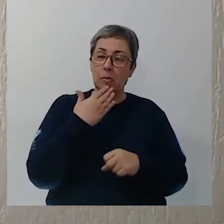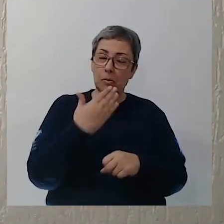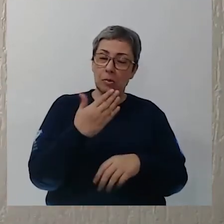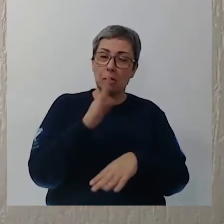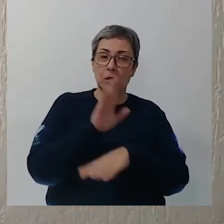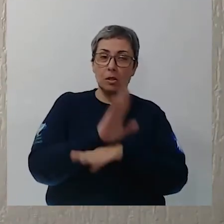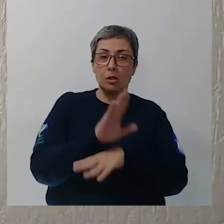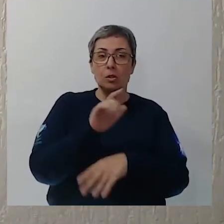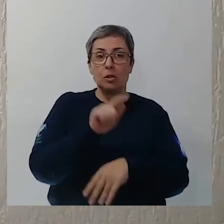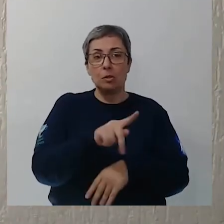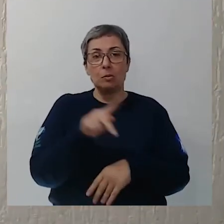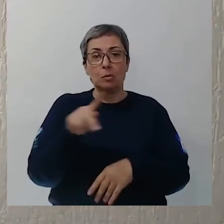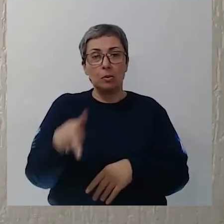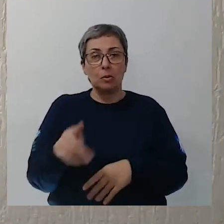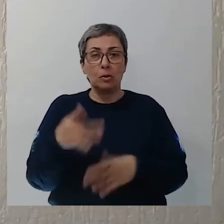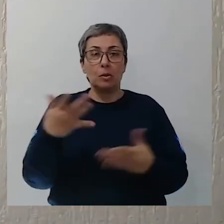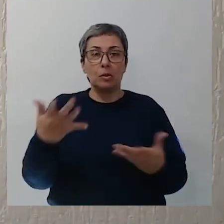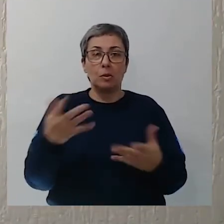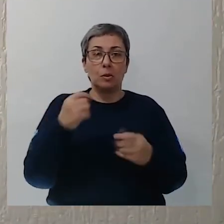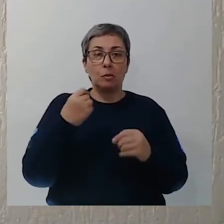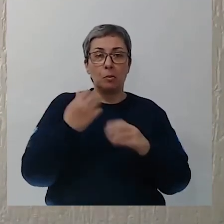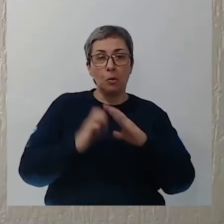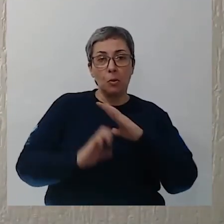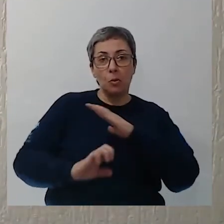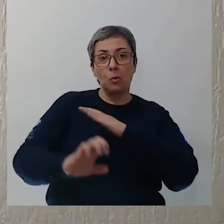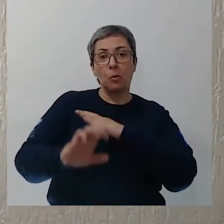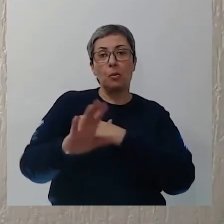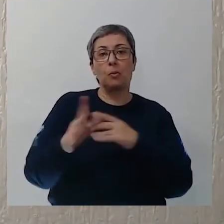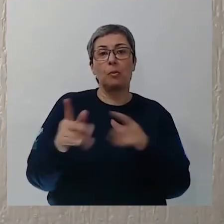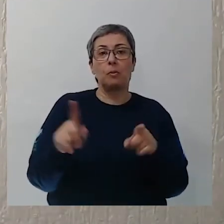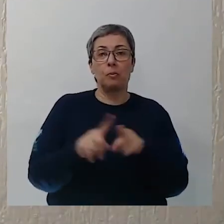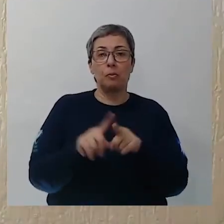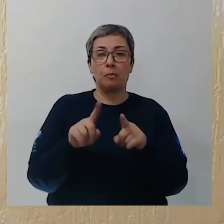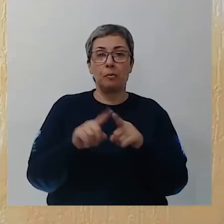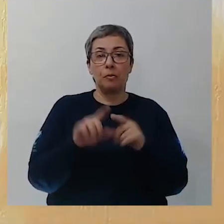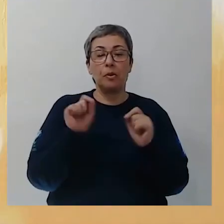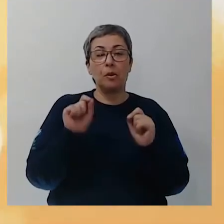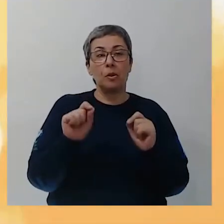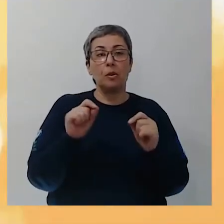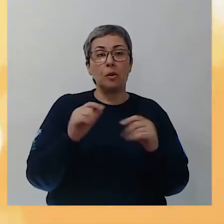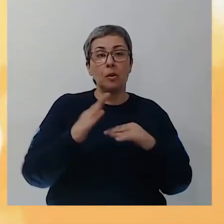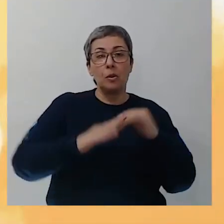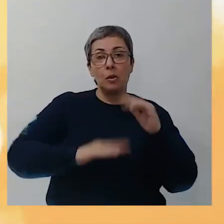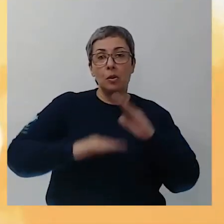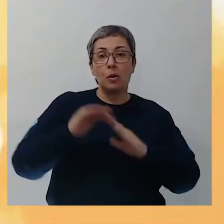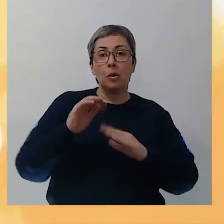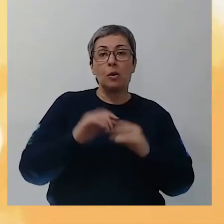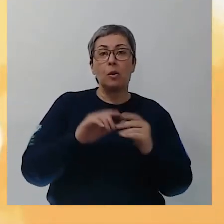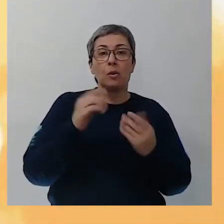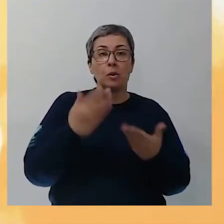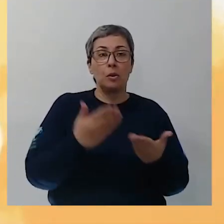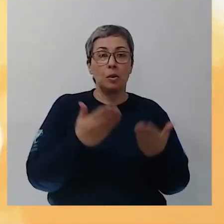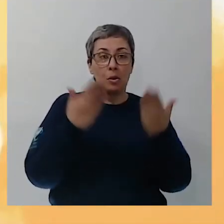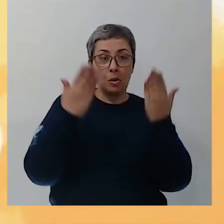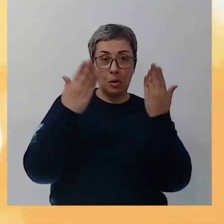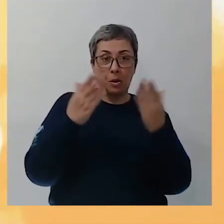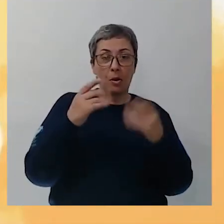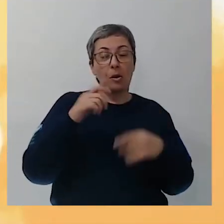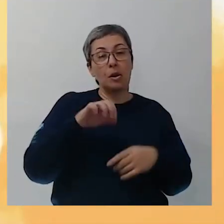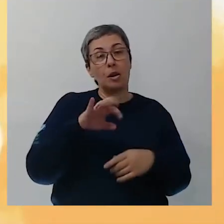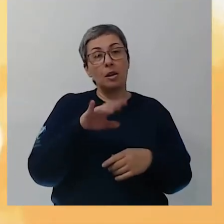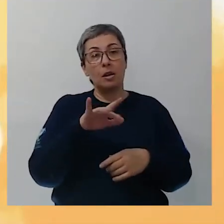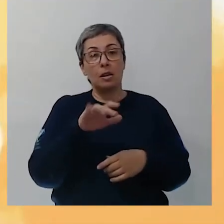pedir aí a ajuda da professora ou do professor de vocês para fazer o envio pra gente das atividades por esse e-mail